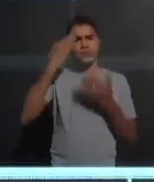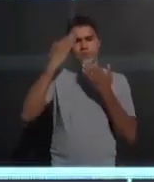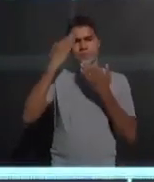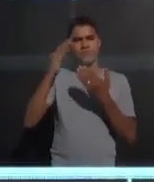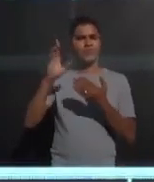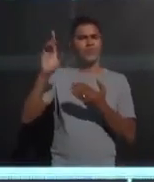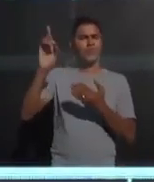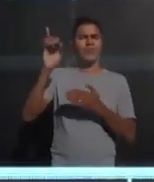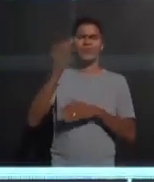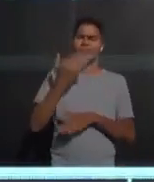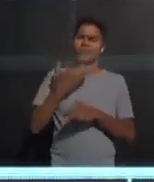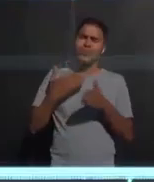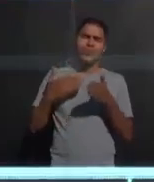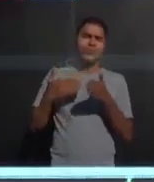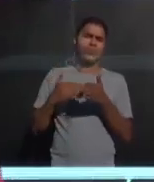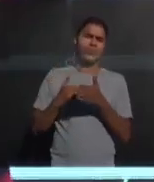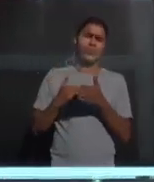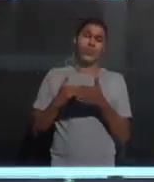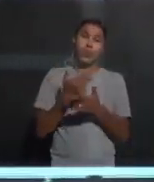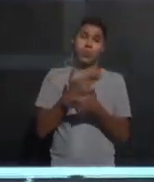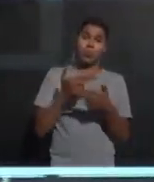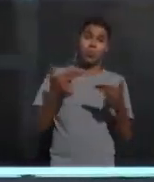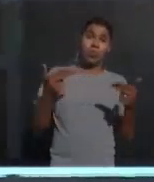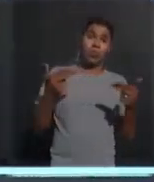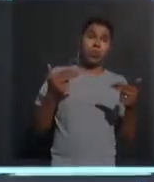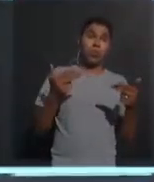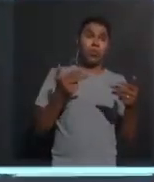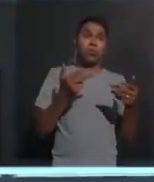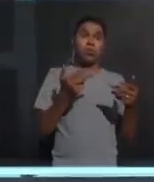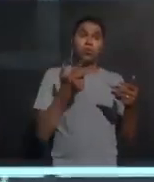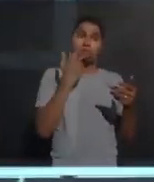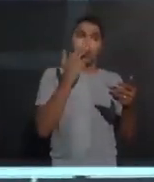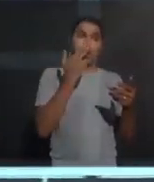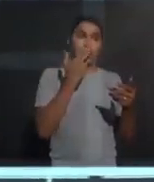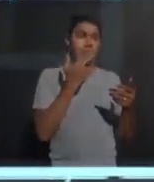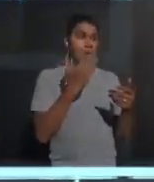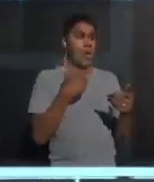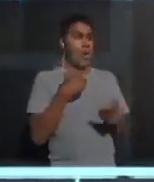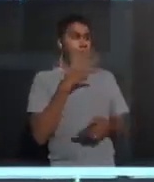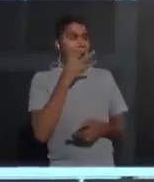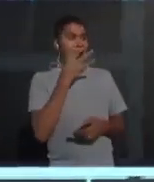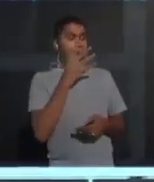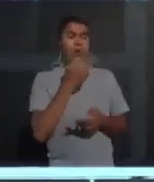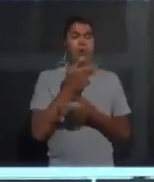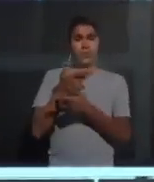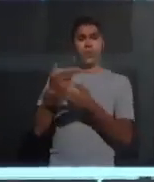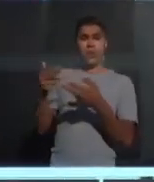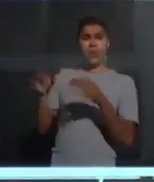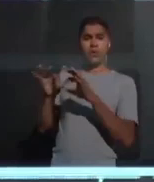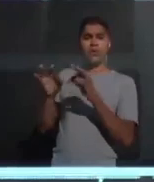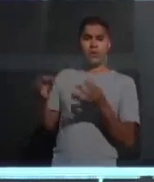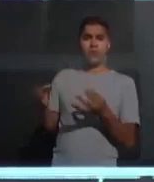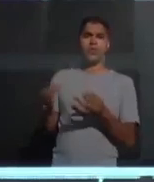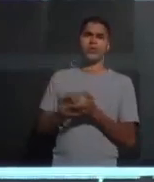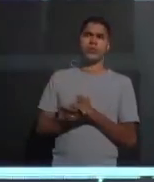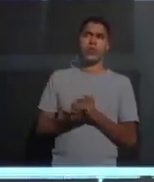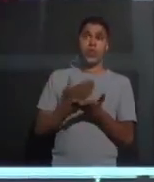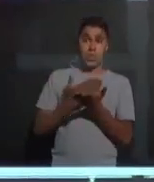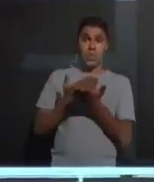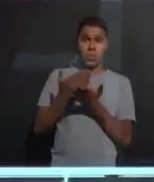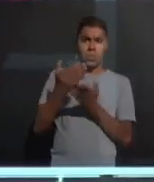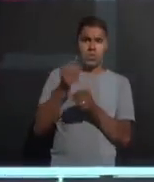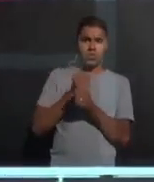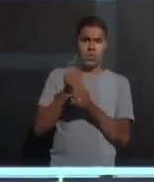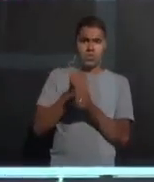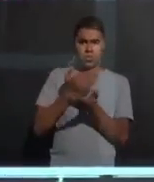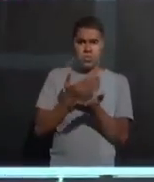por todas as coisas por coisas grandes e por coisas simples no início do ano quando cheguei no seminário deus